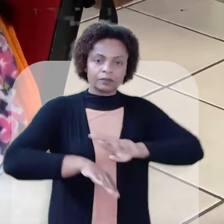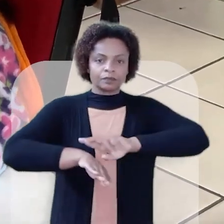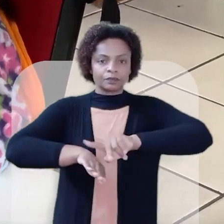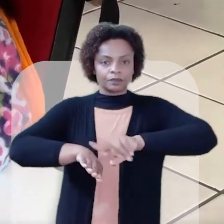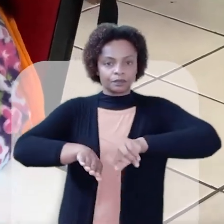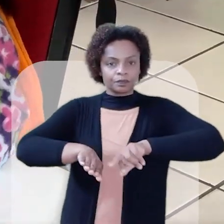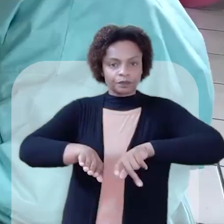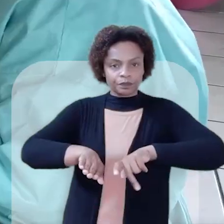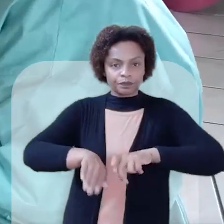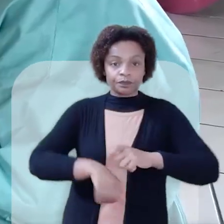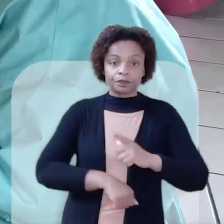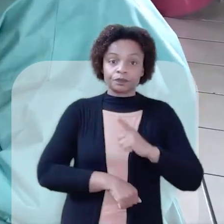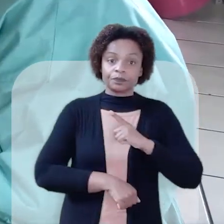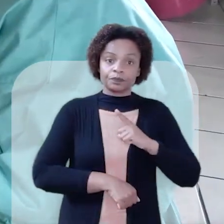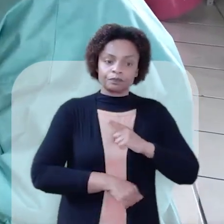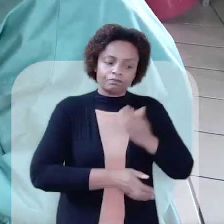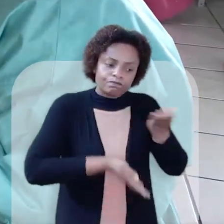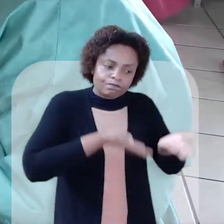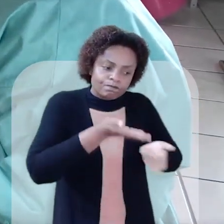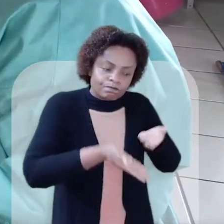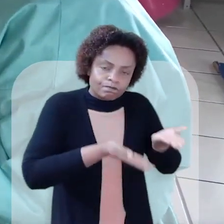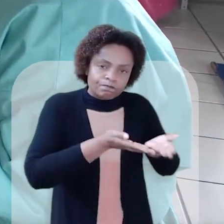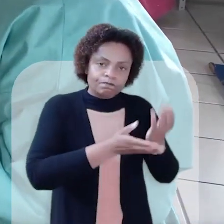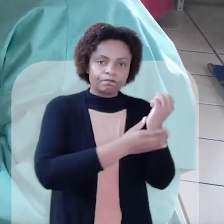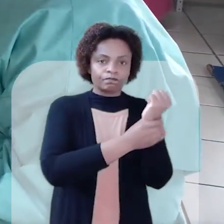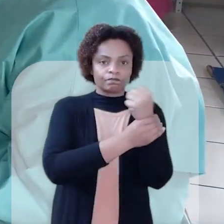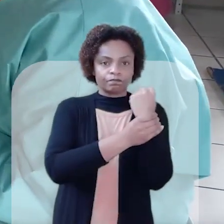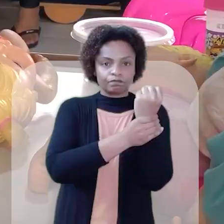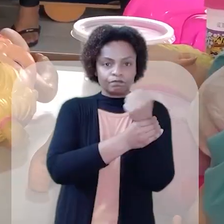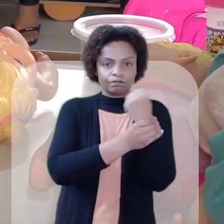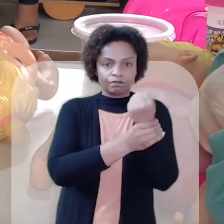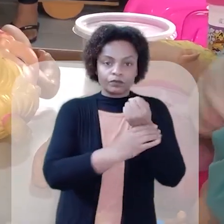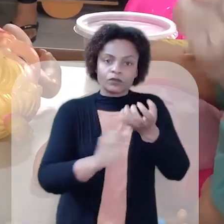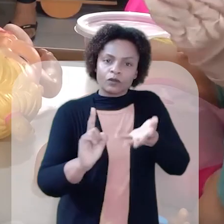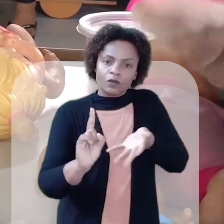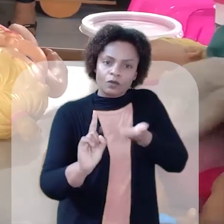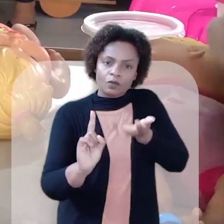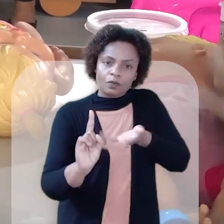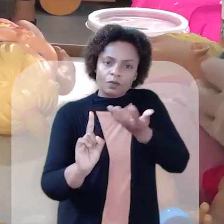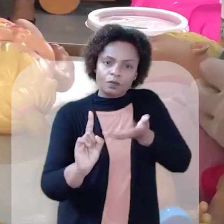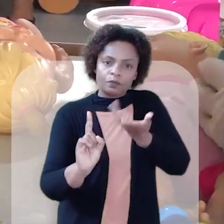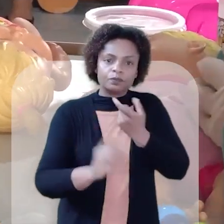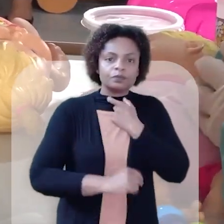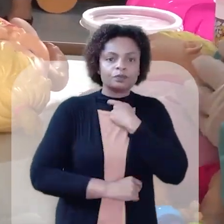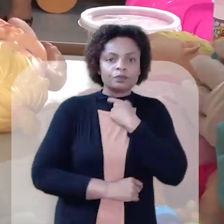pelo fisioterapeuta, terapeuta ocupacional, fonoaudiólogo, e também